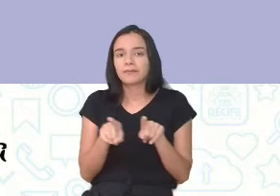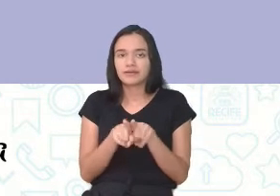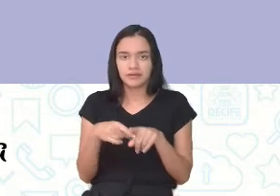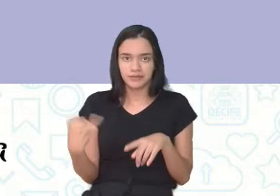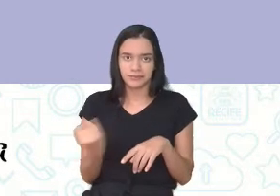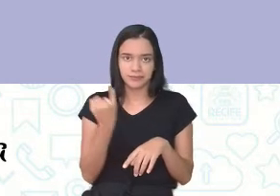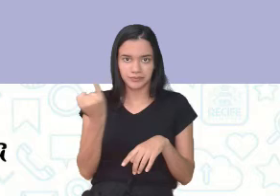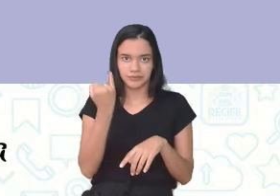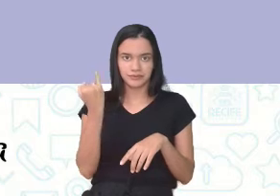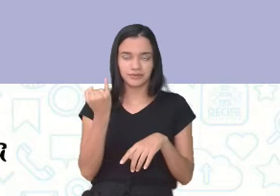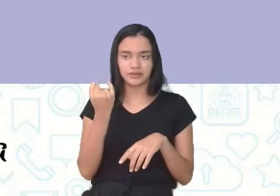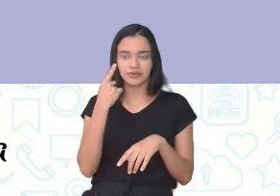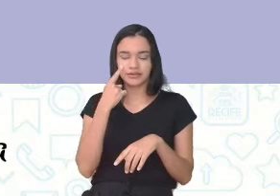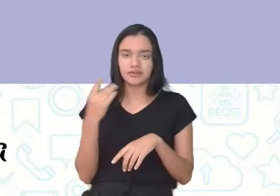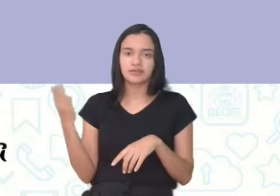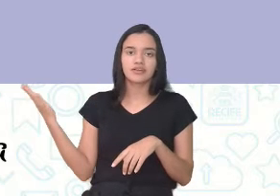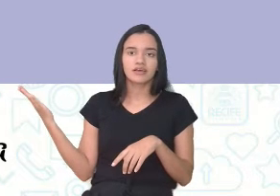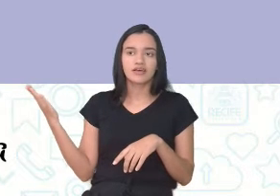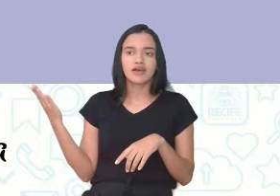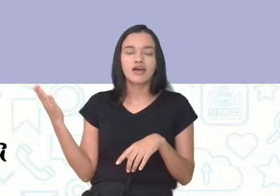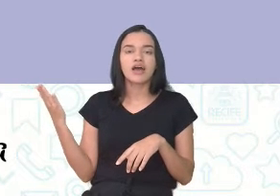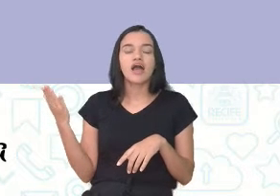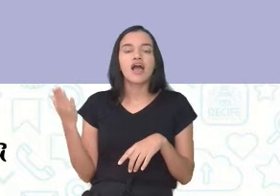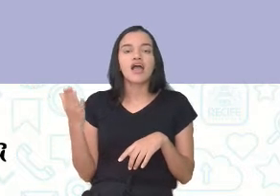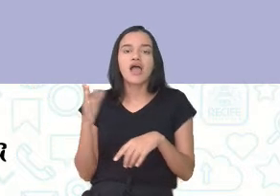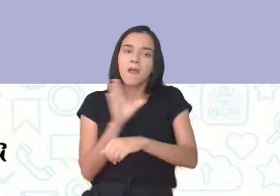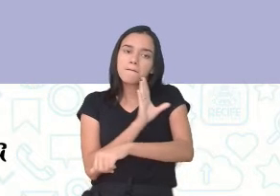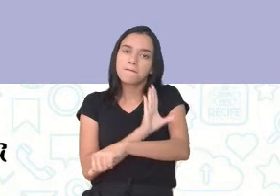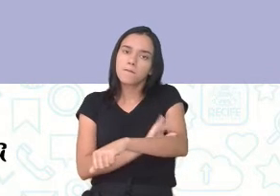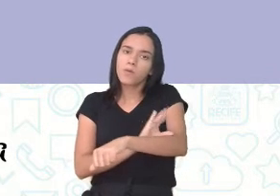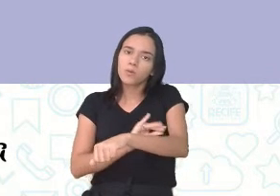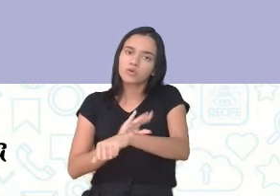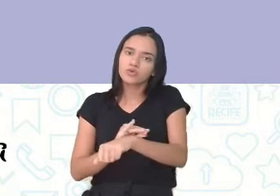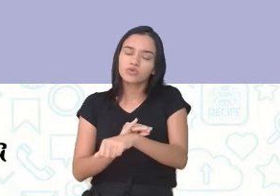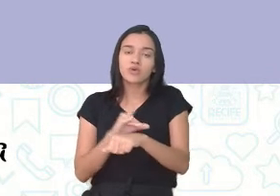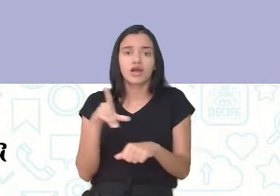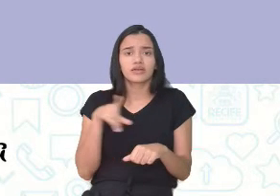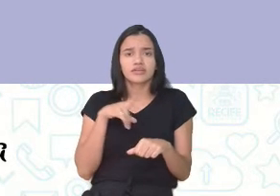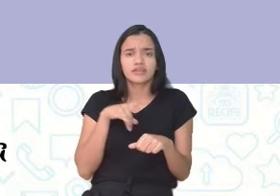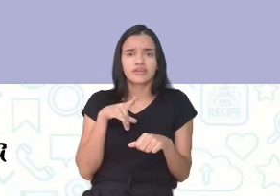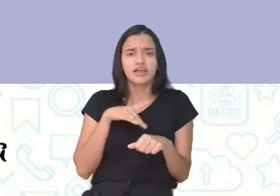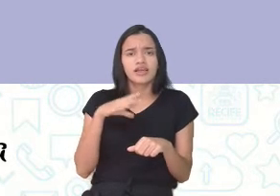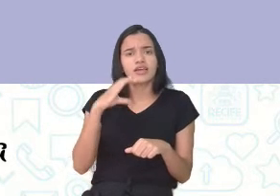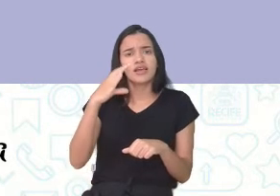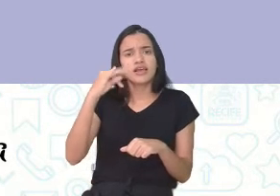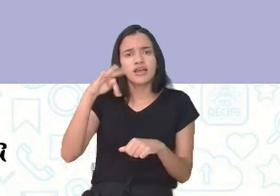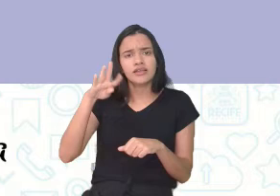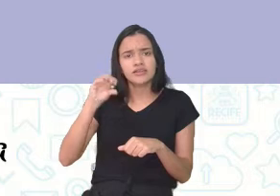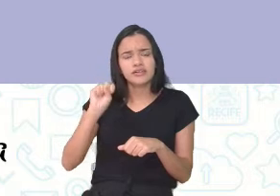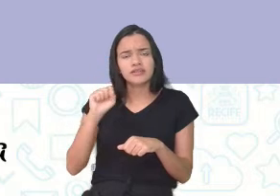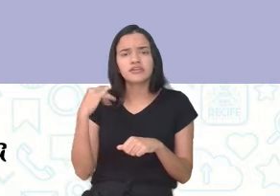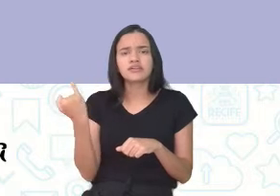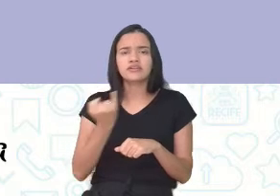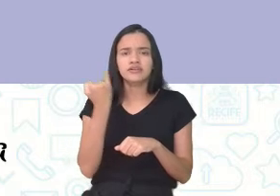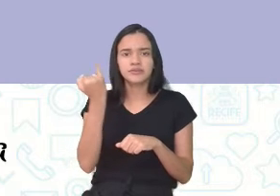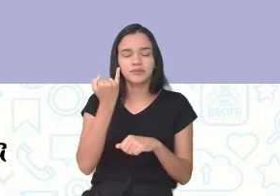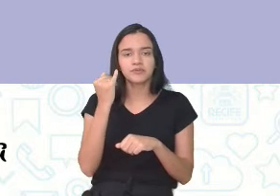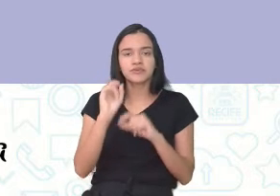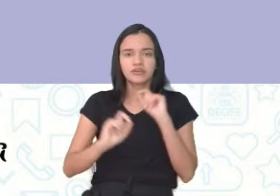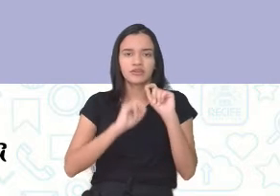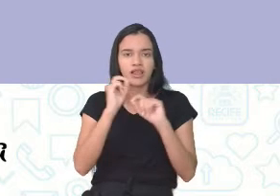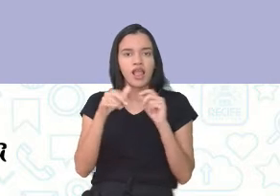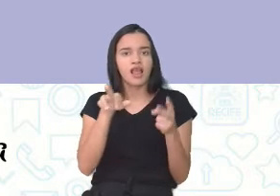bastante importantes. Elas são tubos musculares, revestidos de cílios, e a grande importância dela, elas